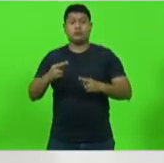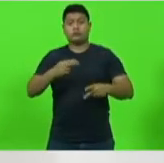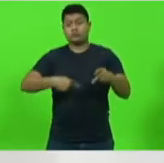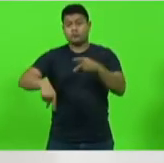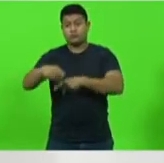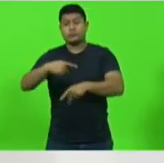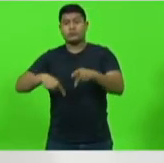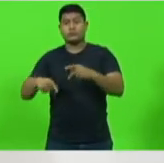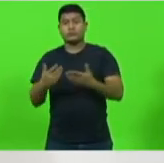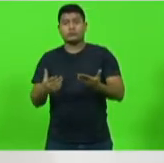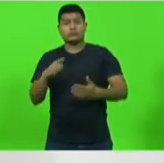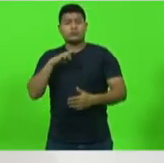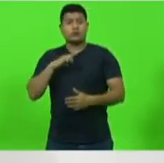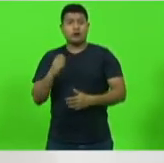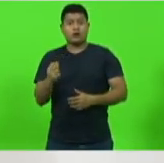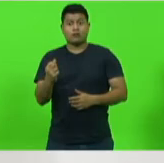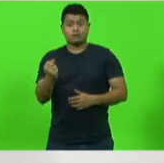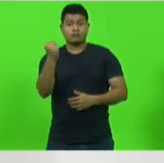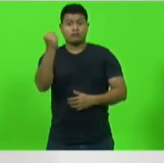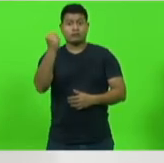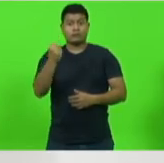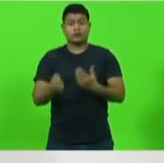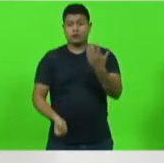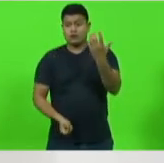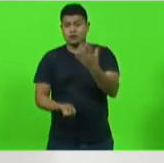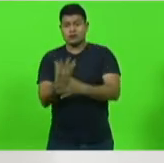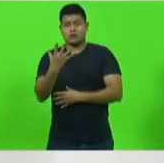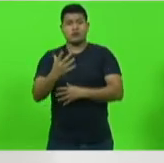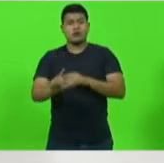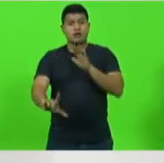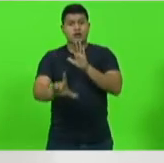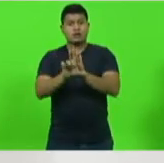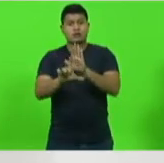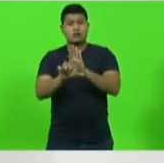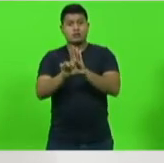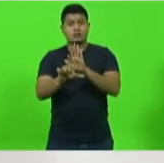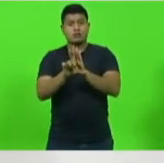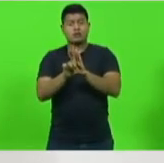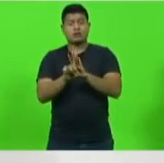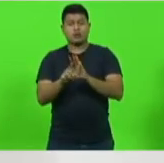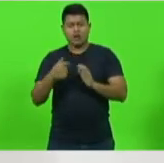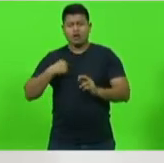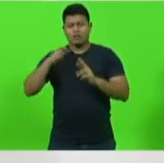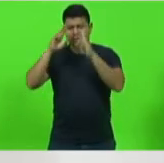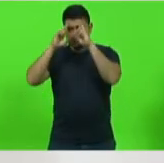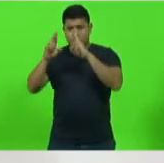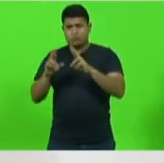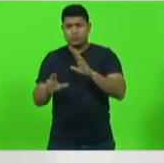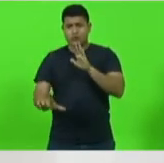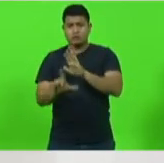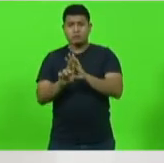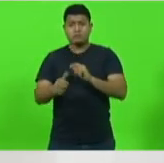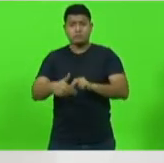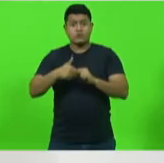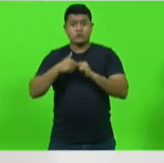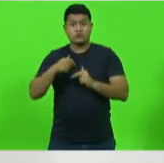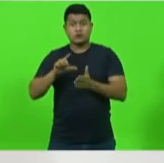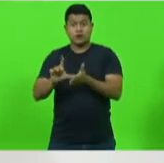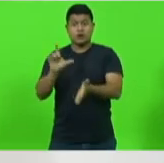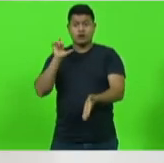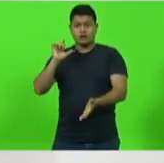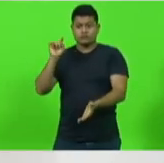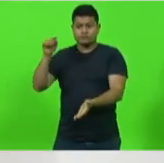não tem o poder de criar leis. Respeito muito as leis criadas. Por isso, penso duas vezes ao